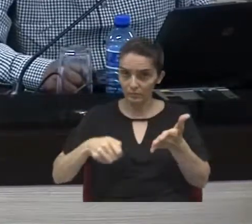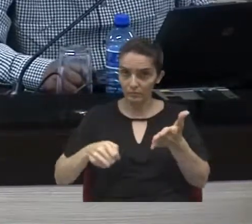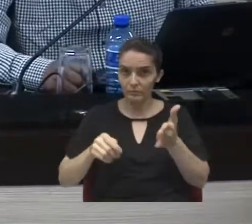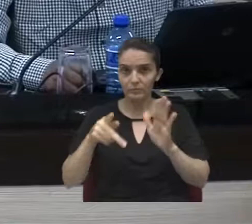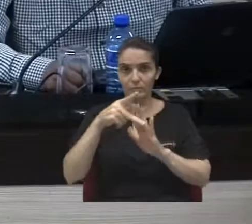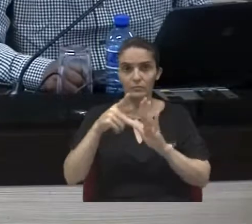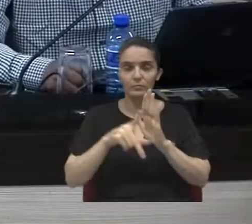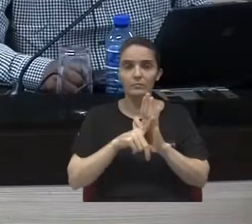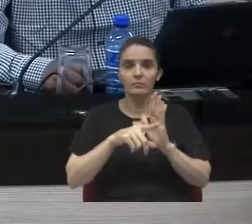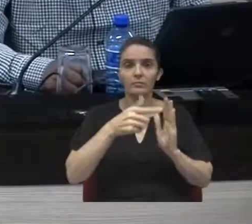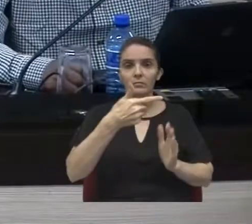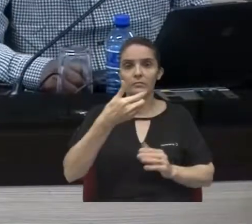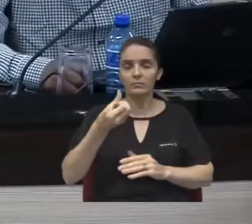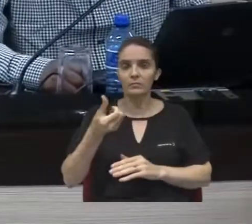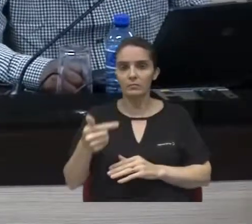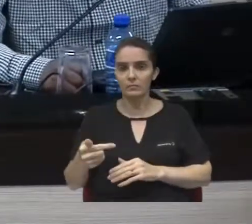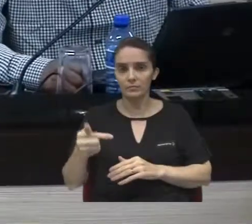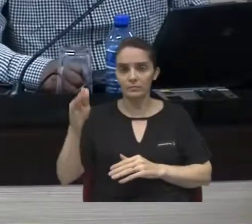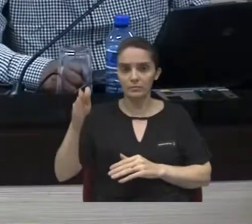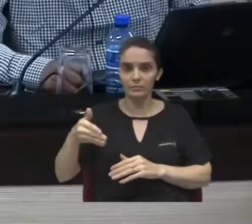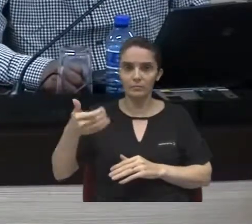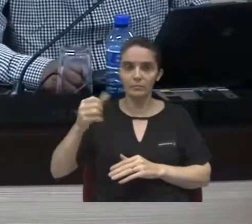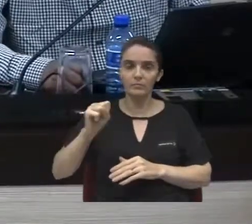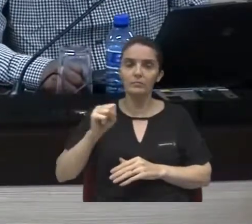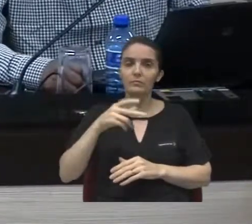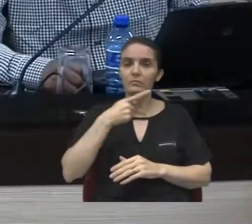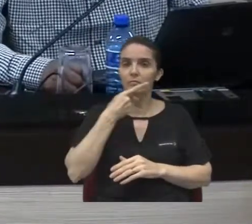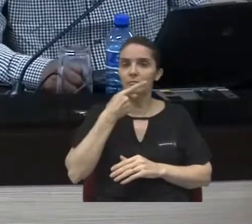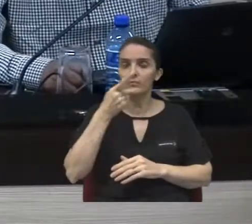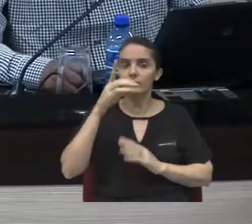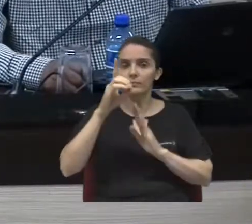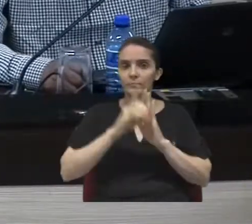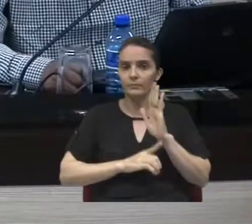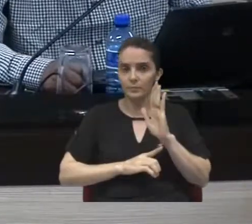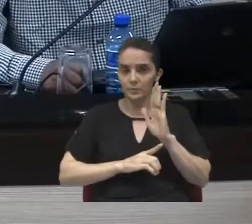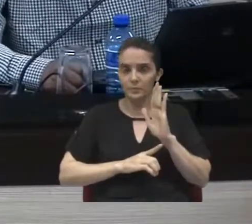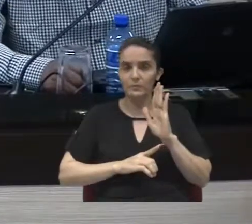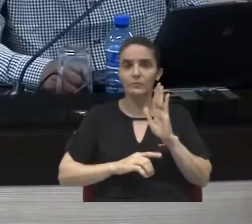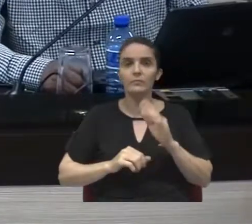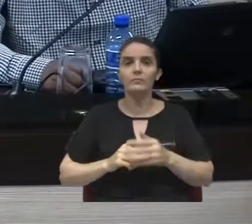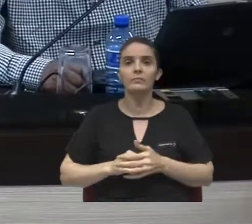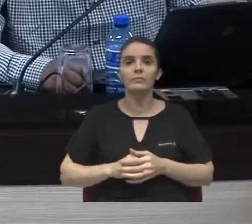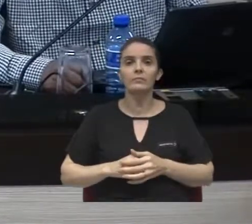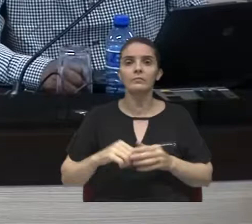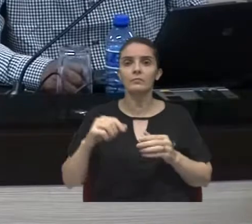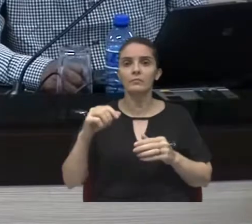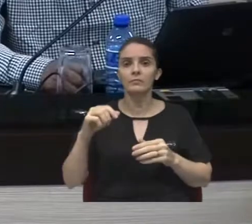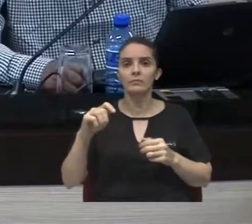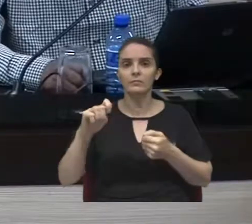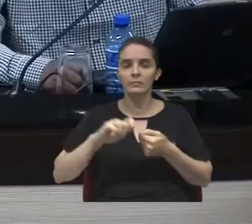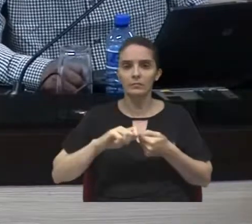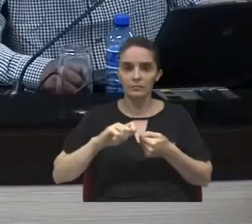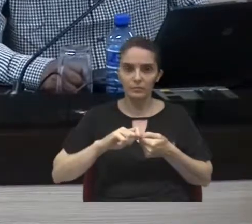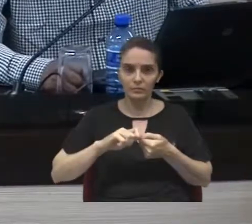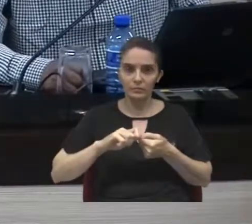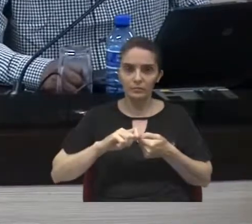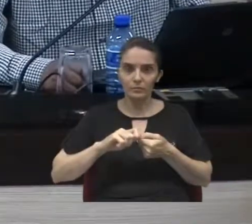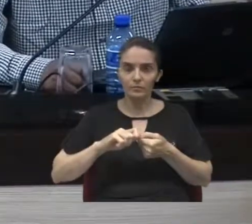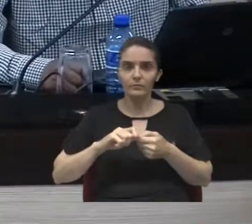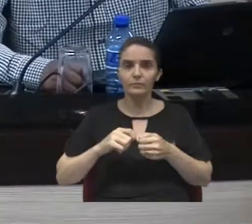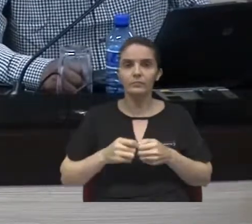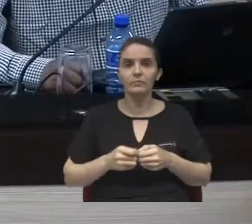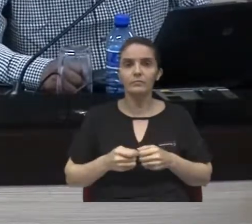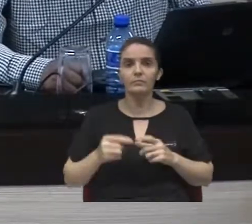lei 267/18, que dispõe sobre o direito à realização de implante contraceptivo de